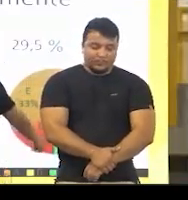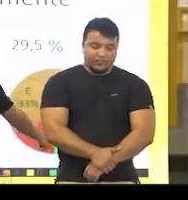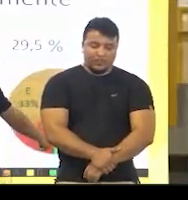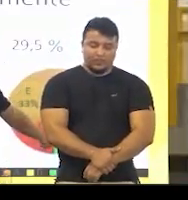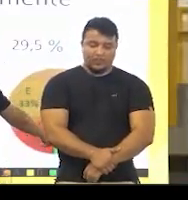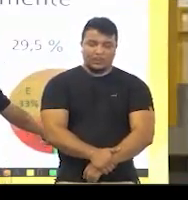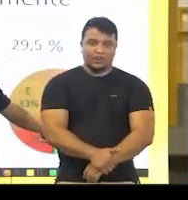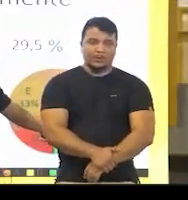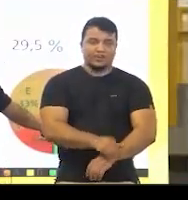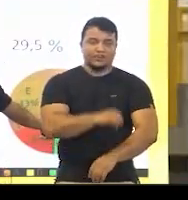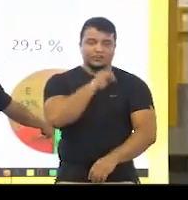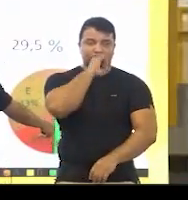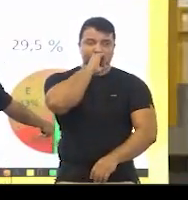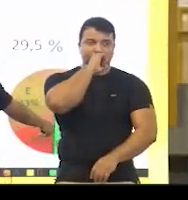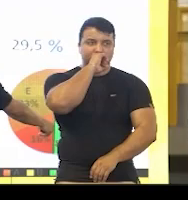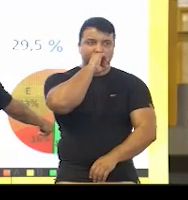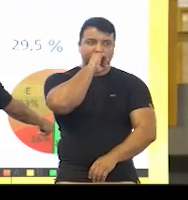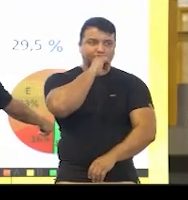Essa. Não.